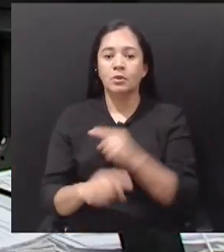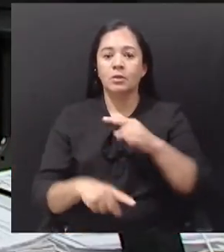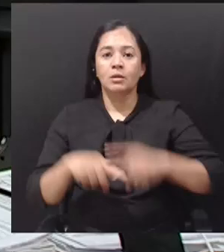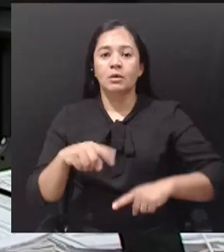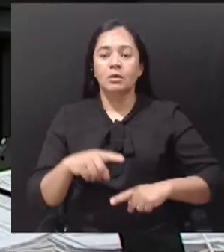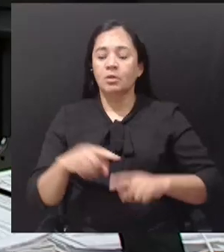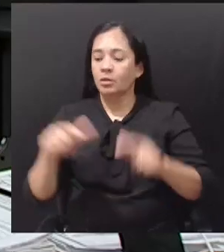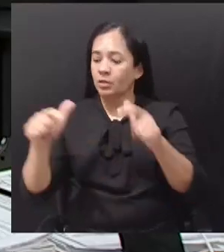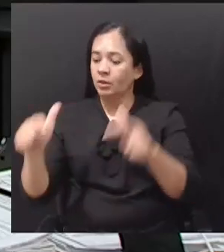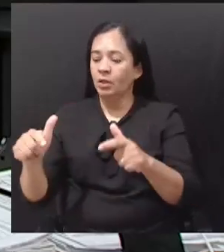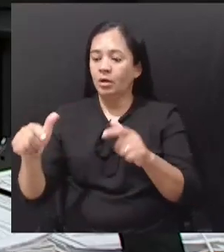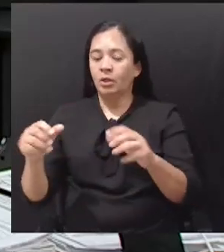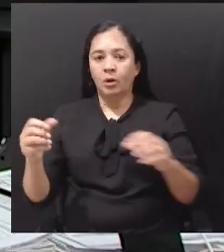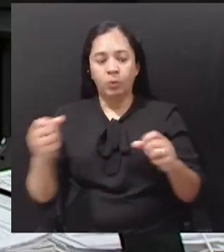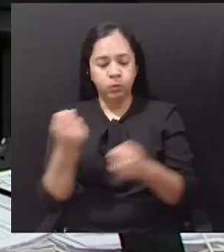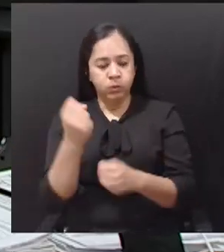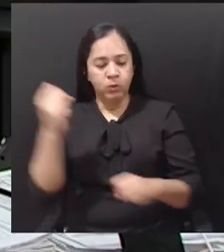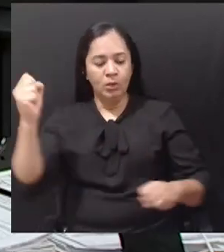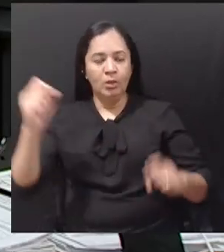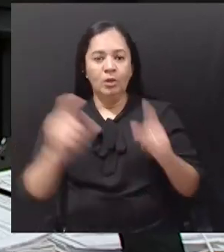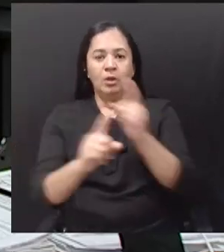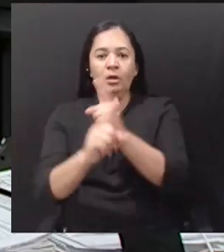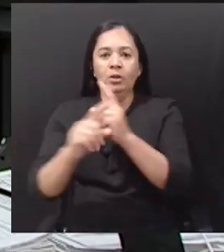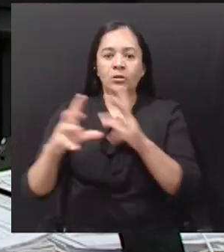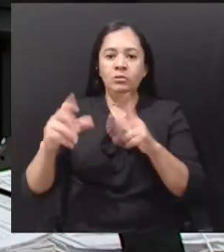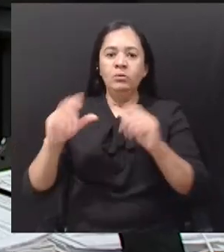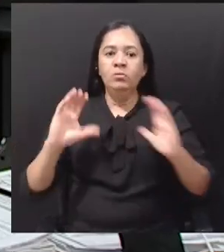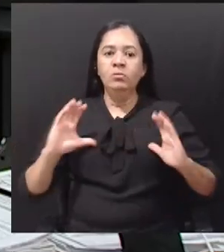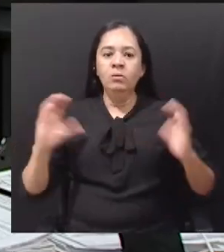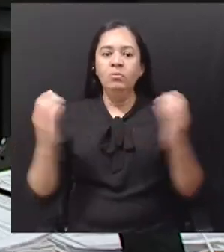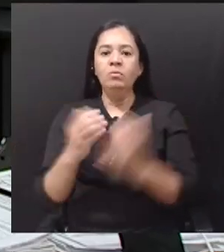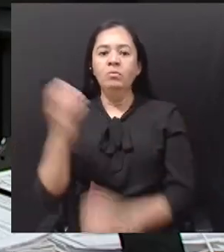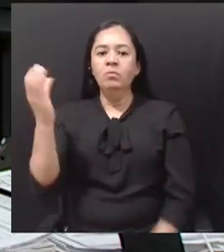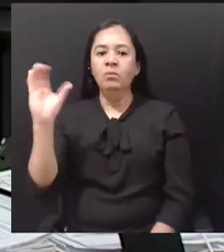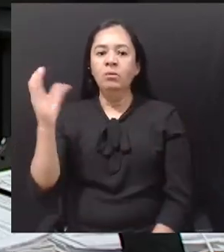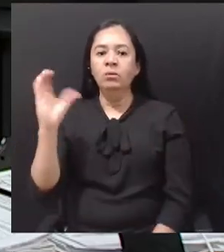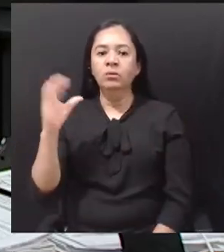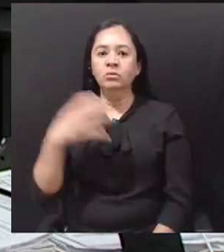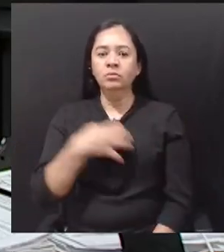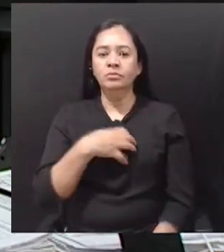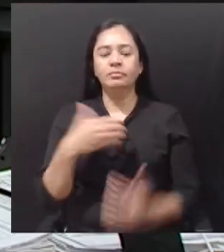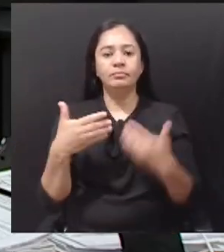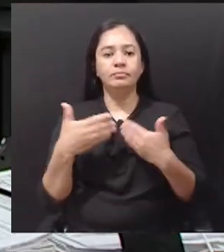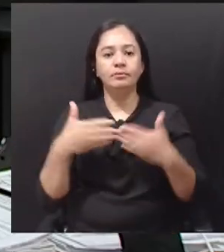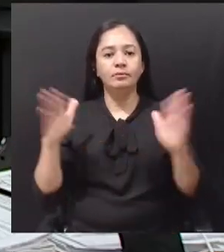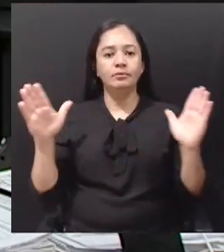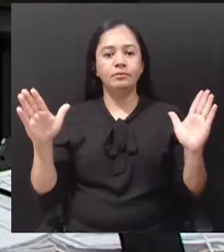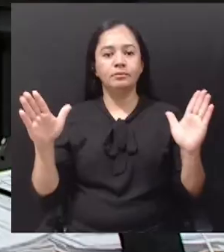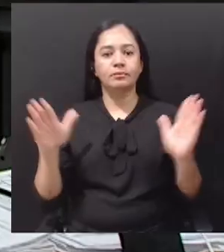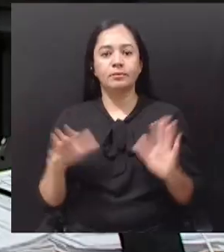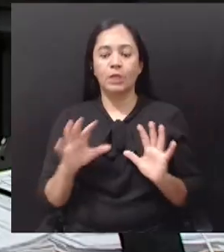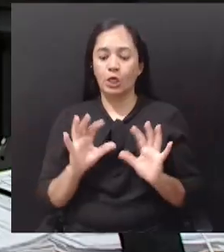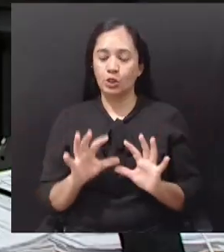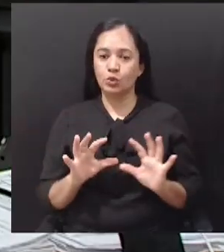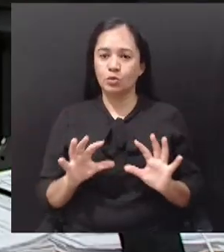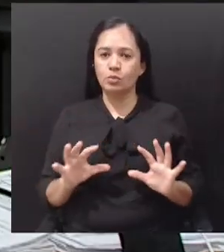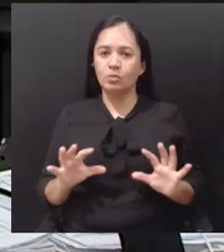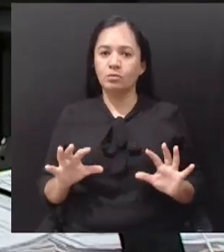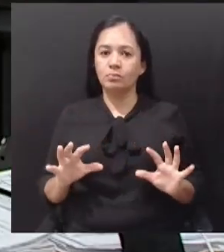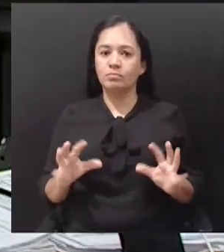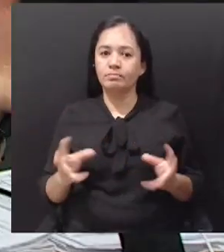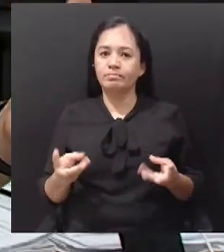que atendesse a toda a comunidade científica, de forma aberta. Isso foi